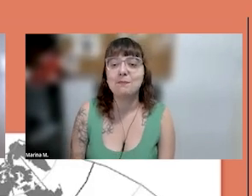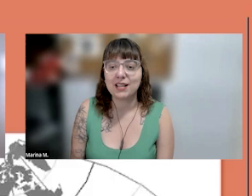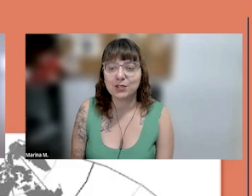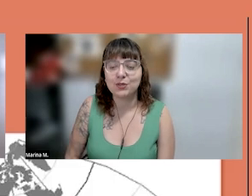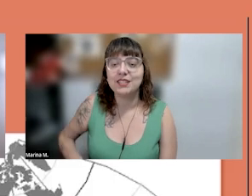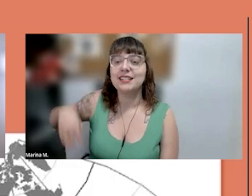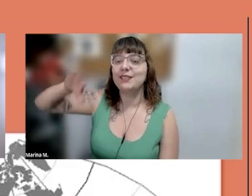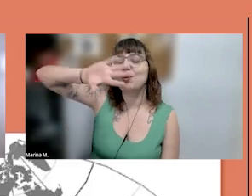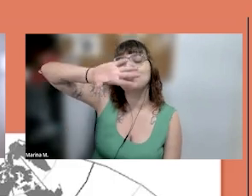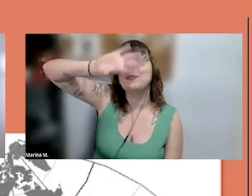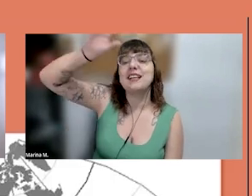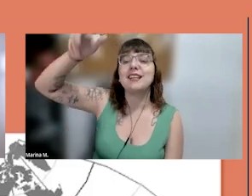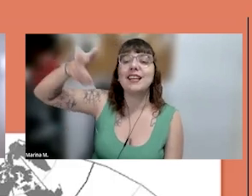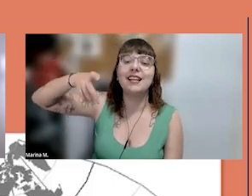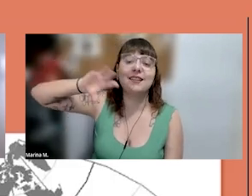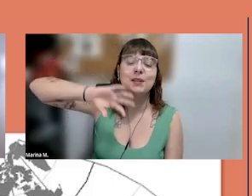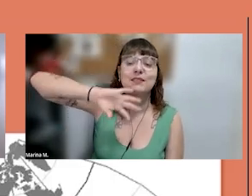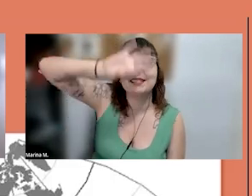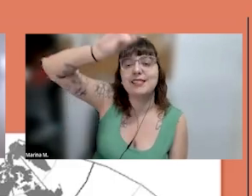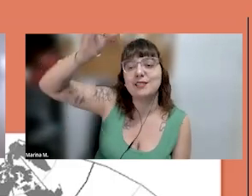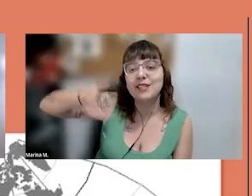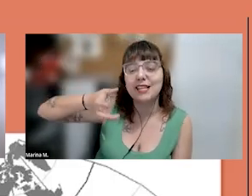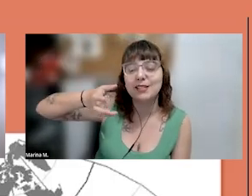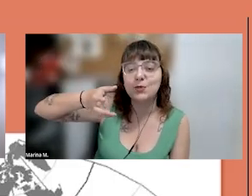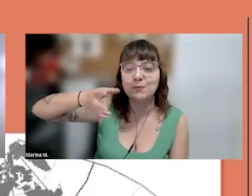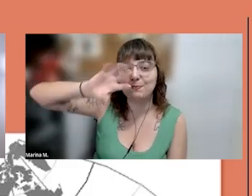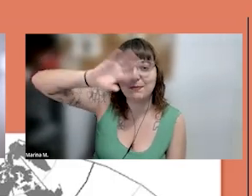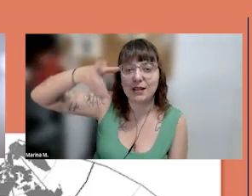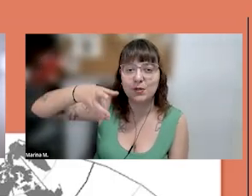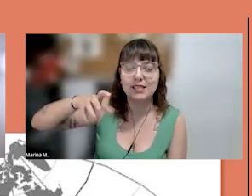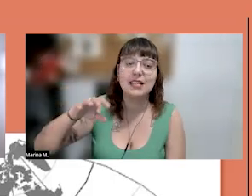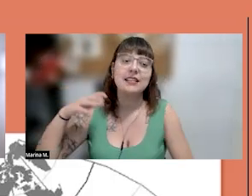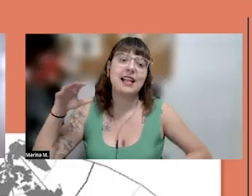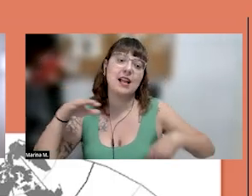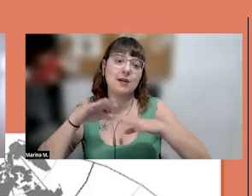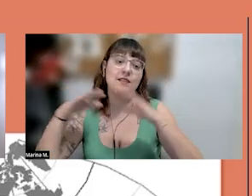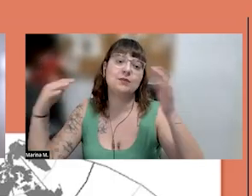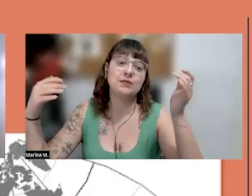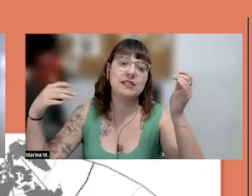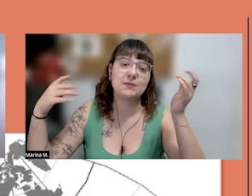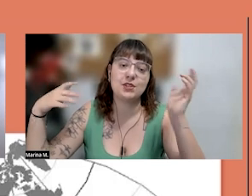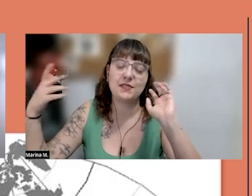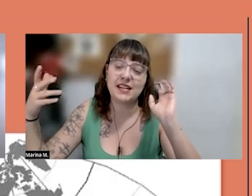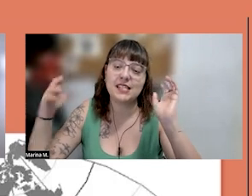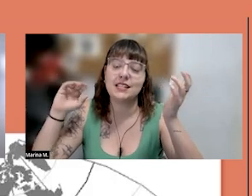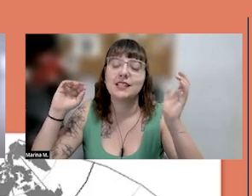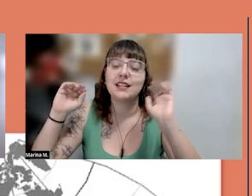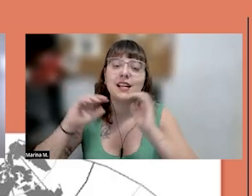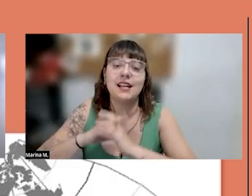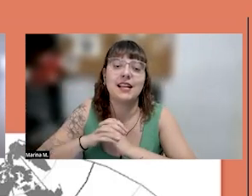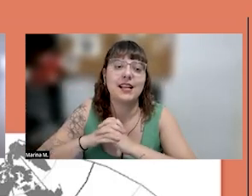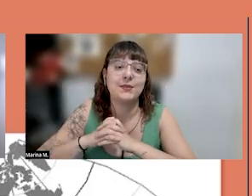para baixo. Então é como se eu pegasse aquele plano cartesiano e virasse de para baixo, assim. Ele é um sistema de